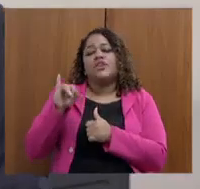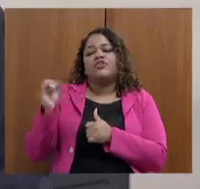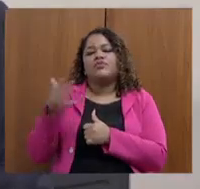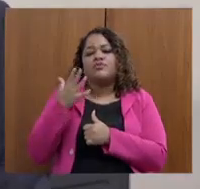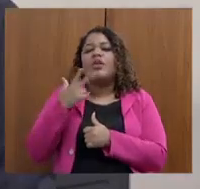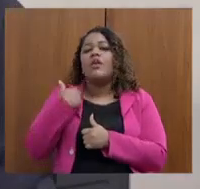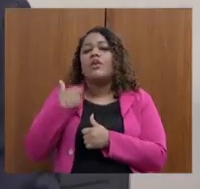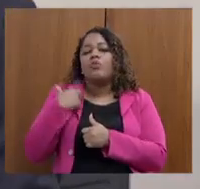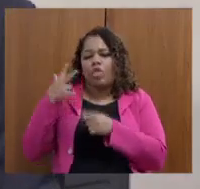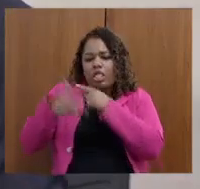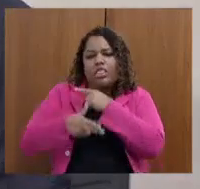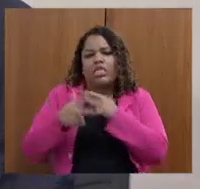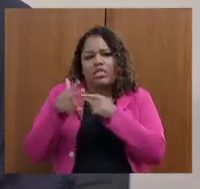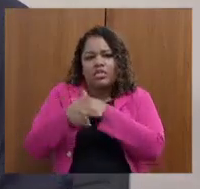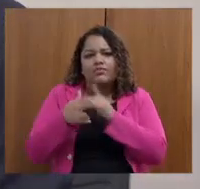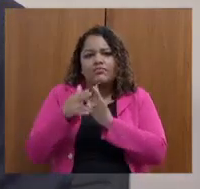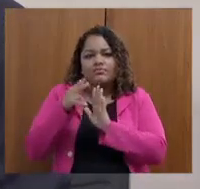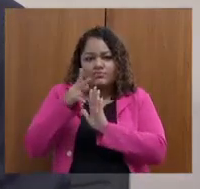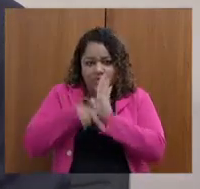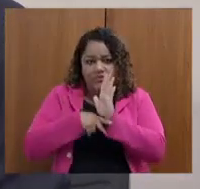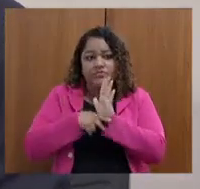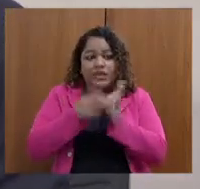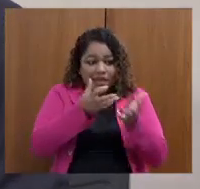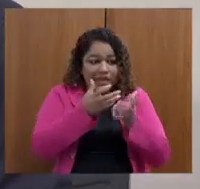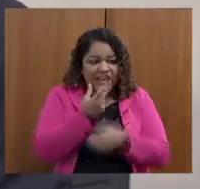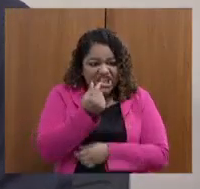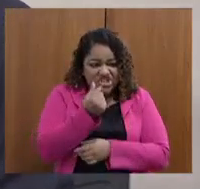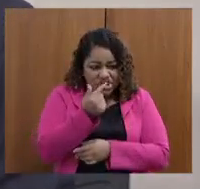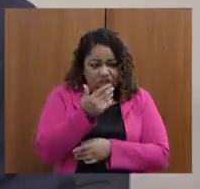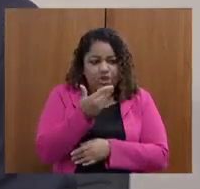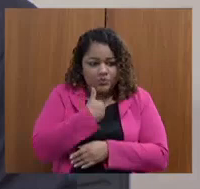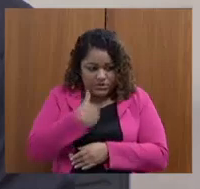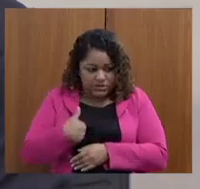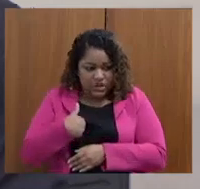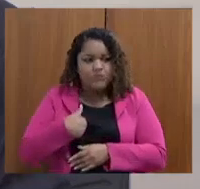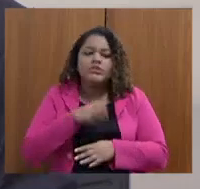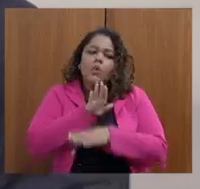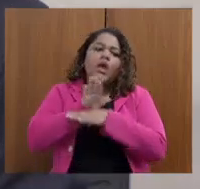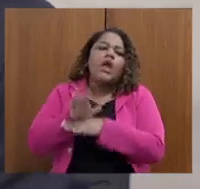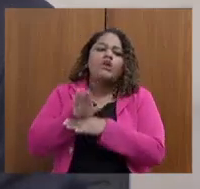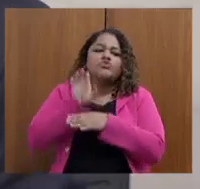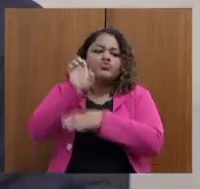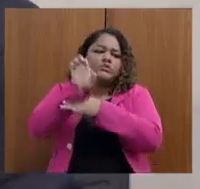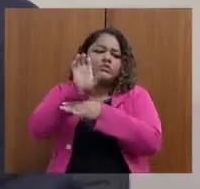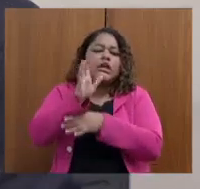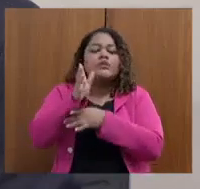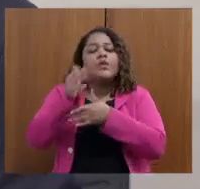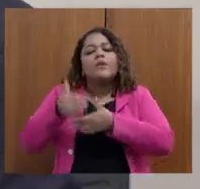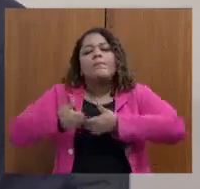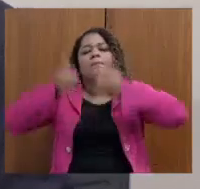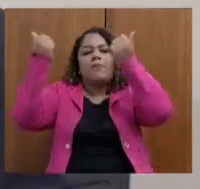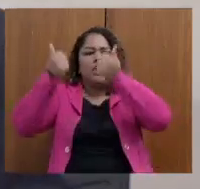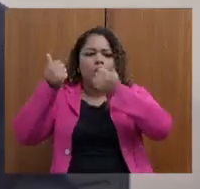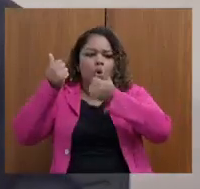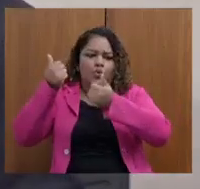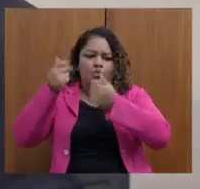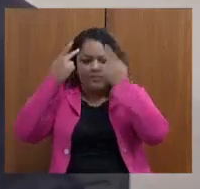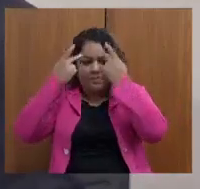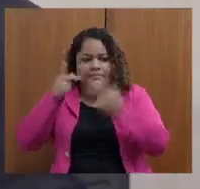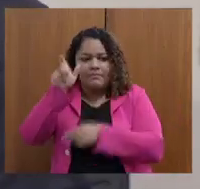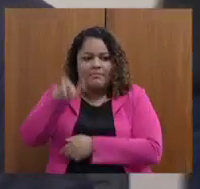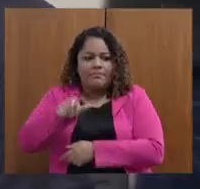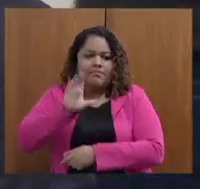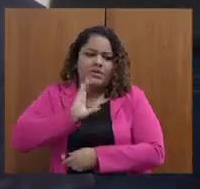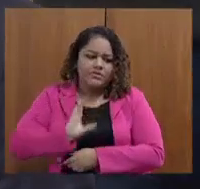pivotei o projeto falou assim quer dinheiro do Estado então ajude o estado a seu estado melhor para o cidadão então fizemos o Cid gov